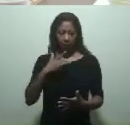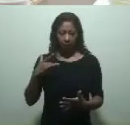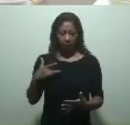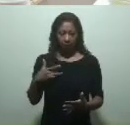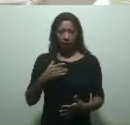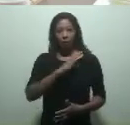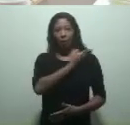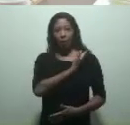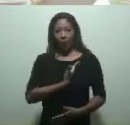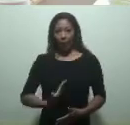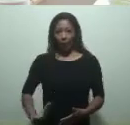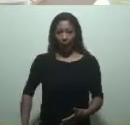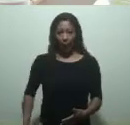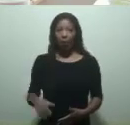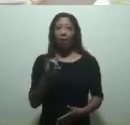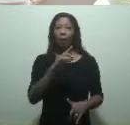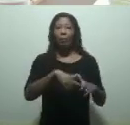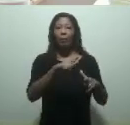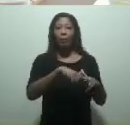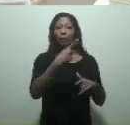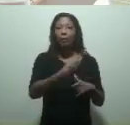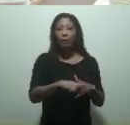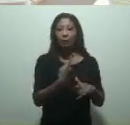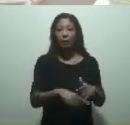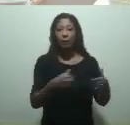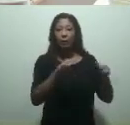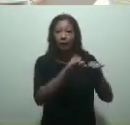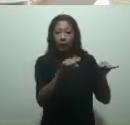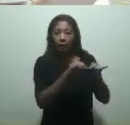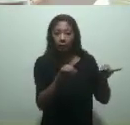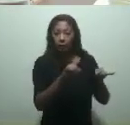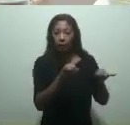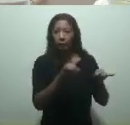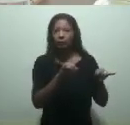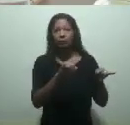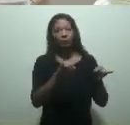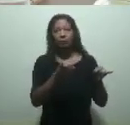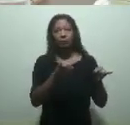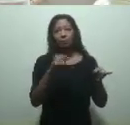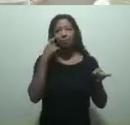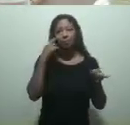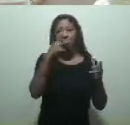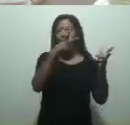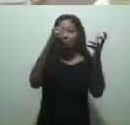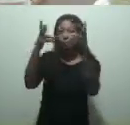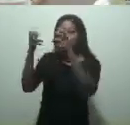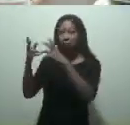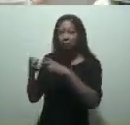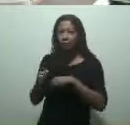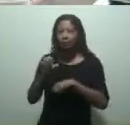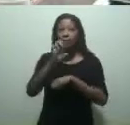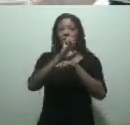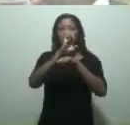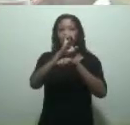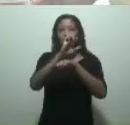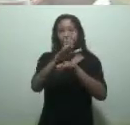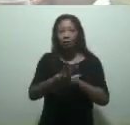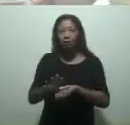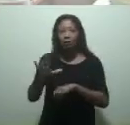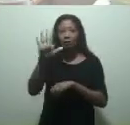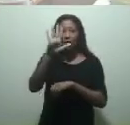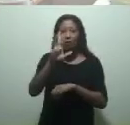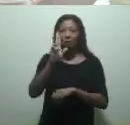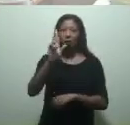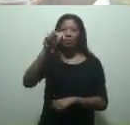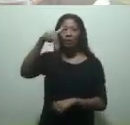pública não é só de Parnamirim. Haja visto o caos em que se encontra a saúde do estado do Rio Grande